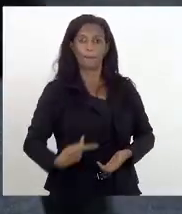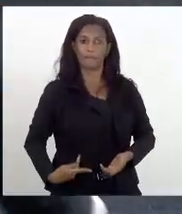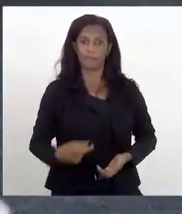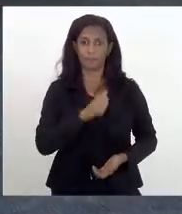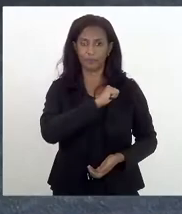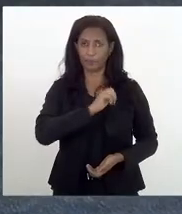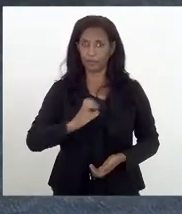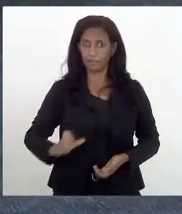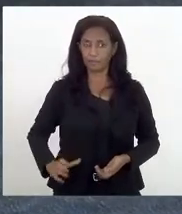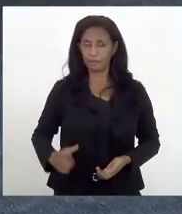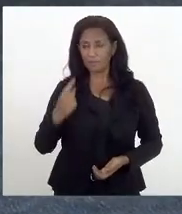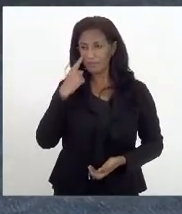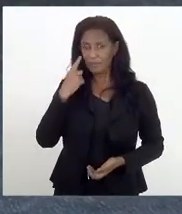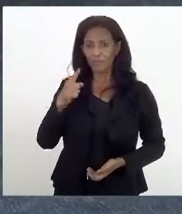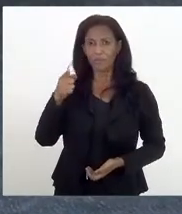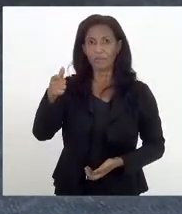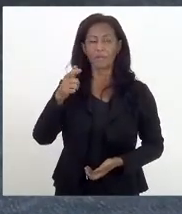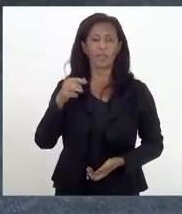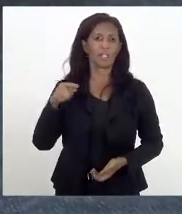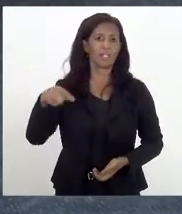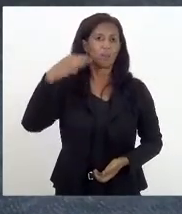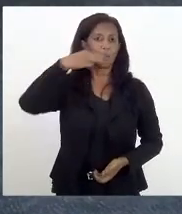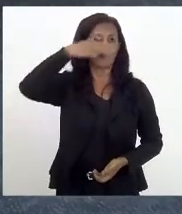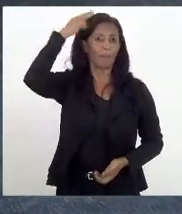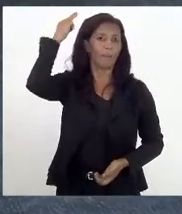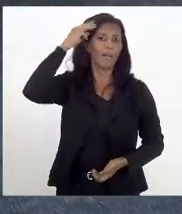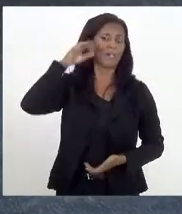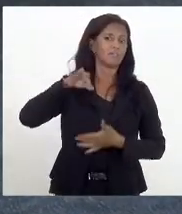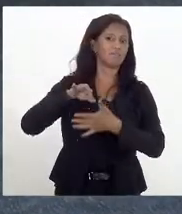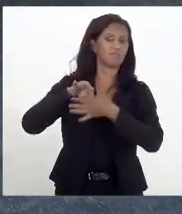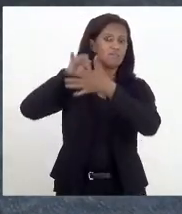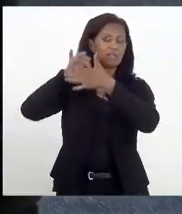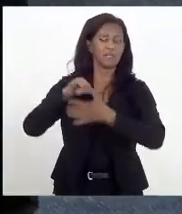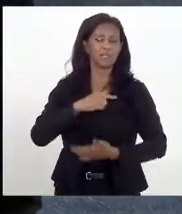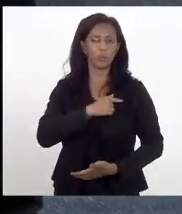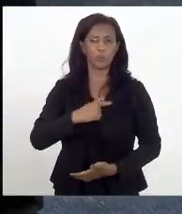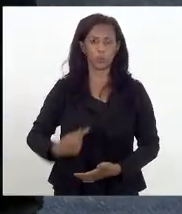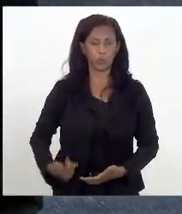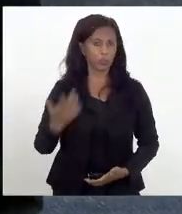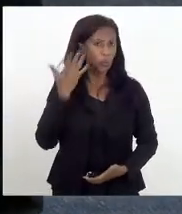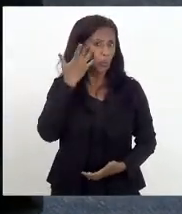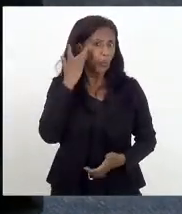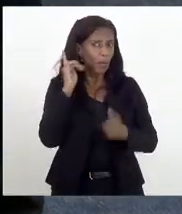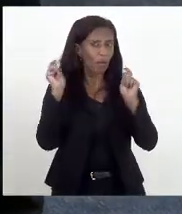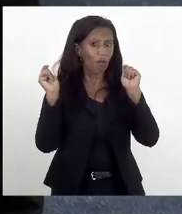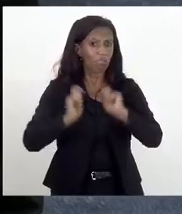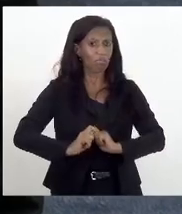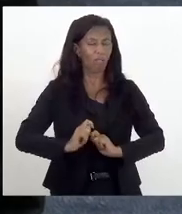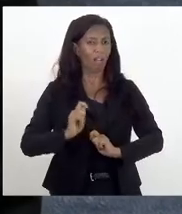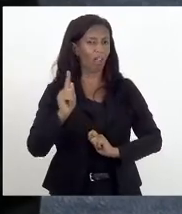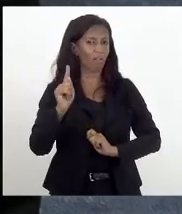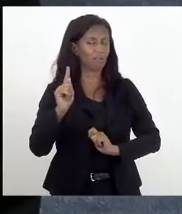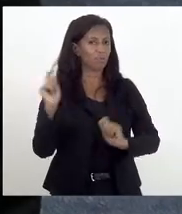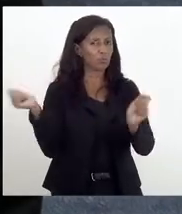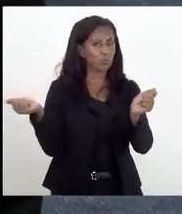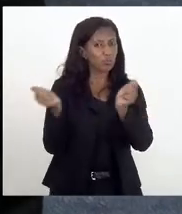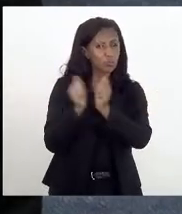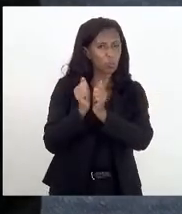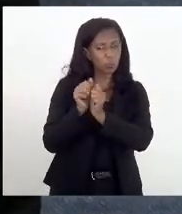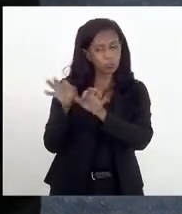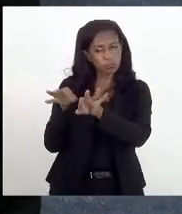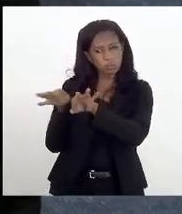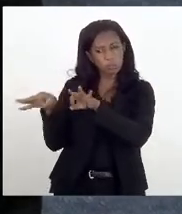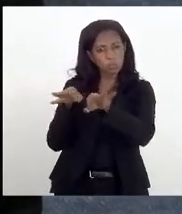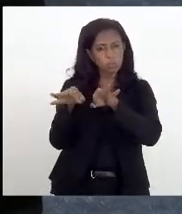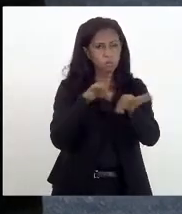da Veja aqui o de a Márcio Pacheco líder do governo acho que a gente poderia construir aí a